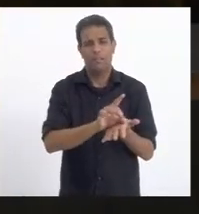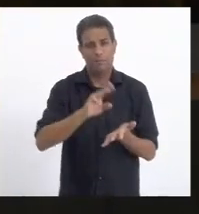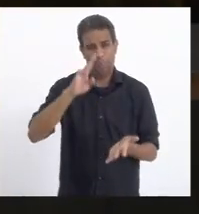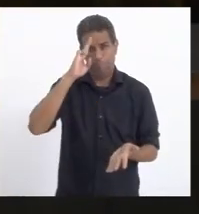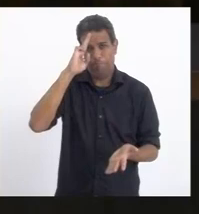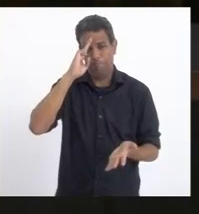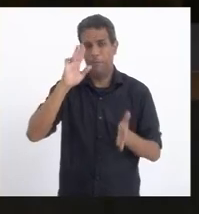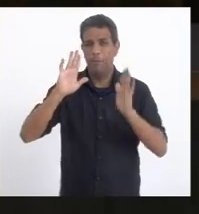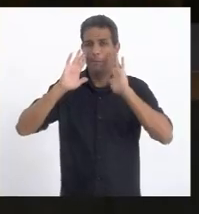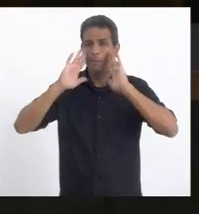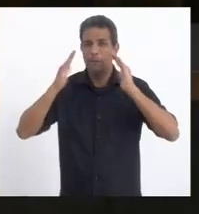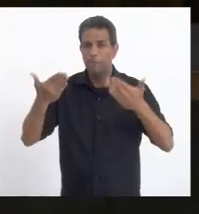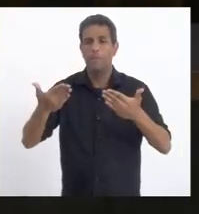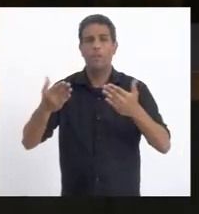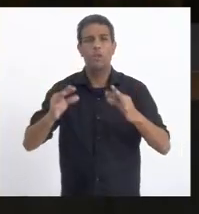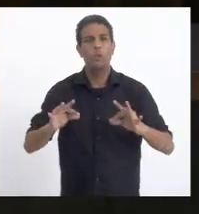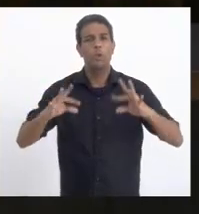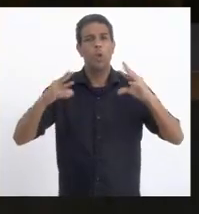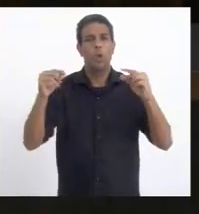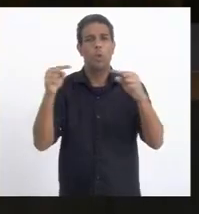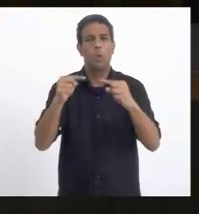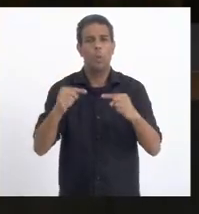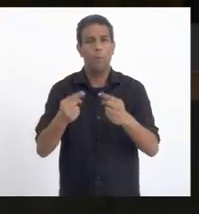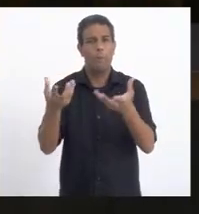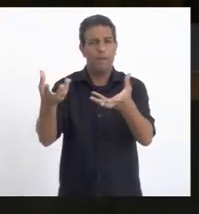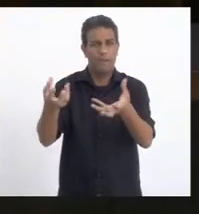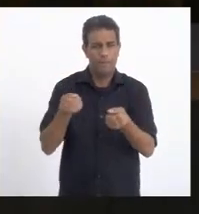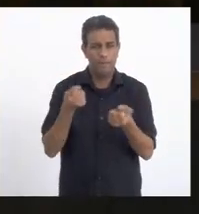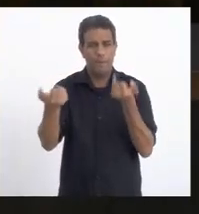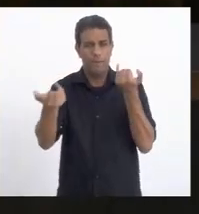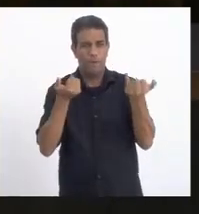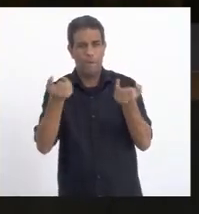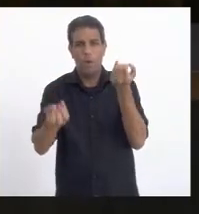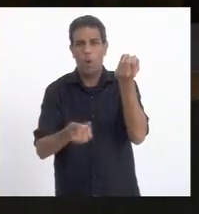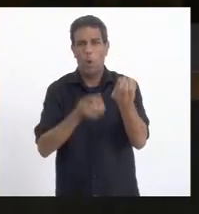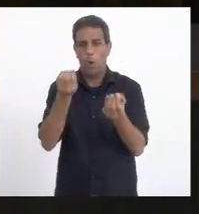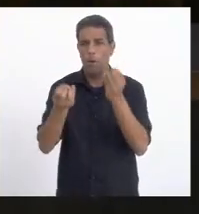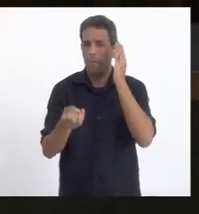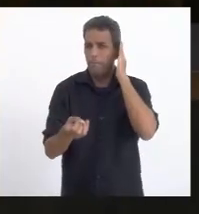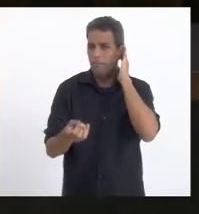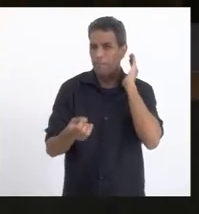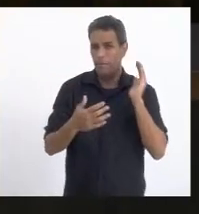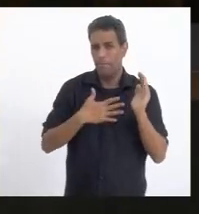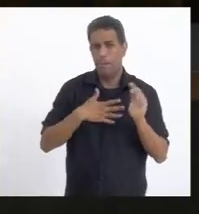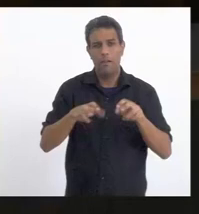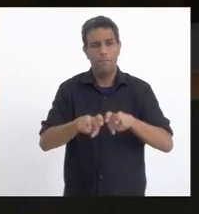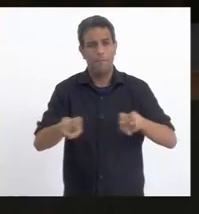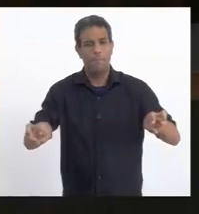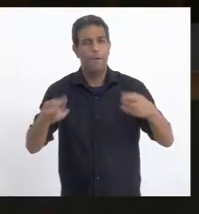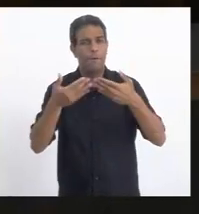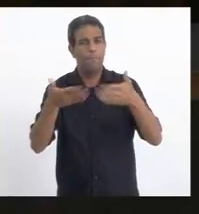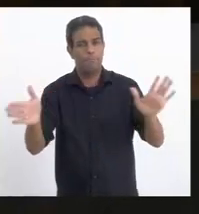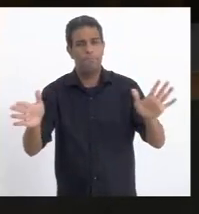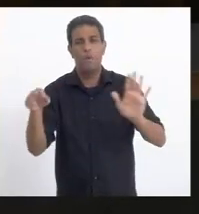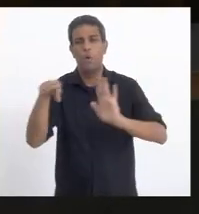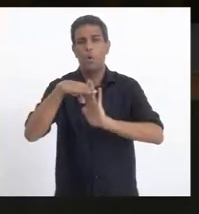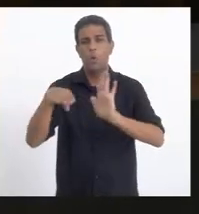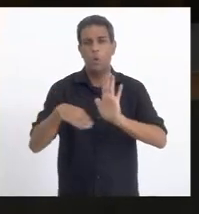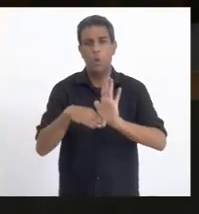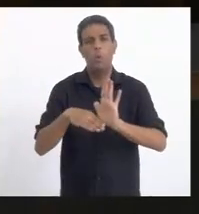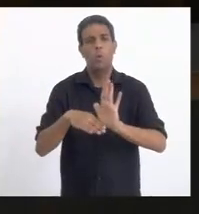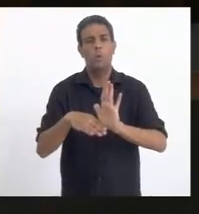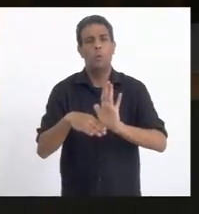dos inspetores oficiais de cartório eu recebi inclusive no meu gabinete que nós abrimos um número